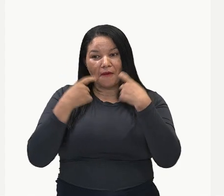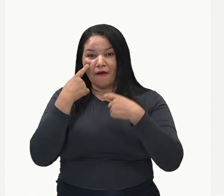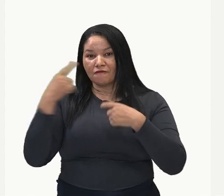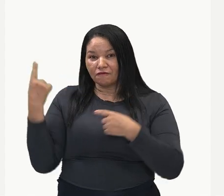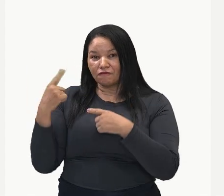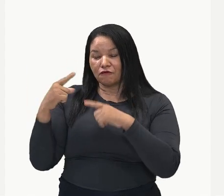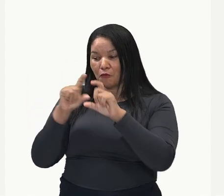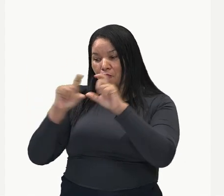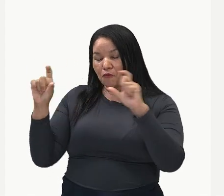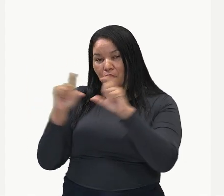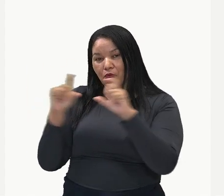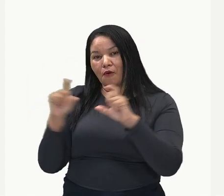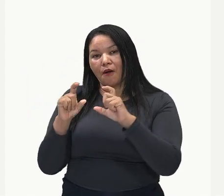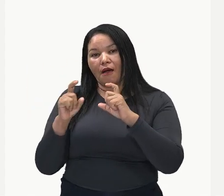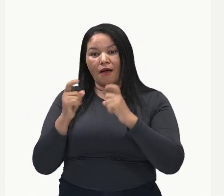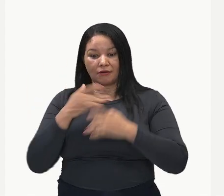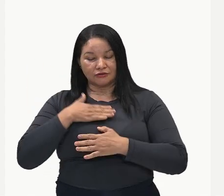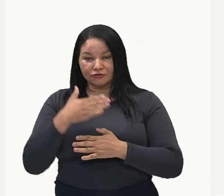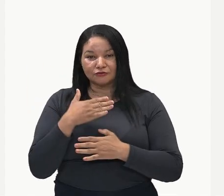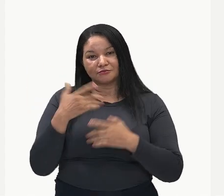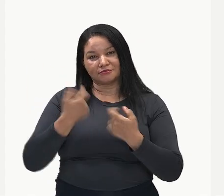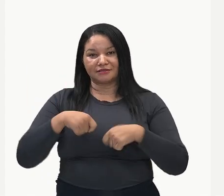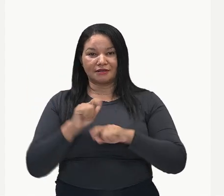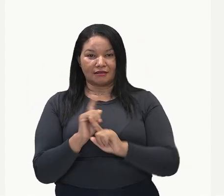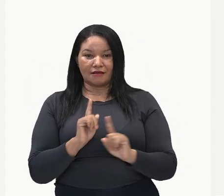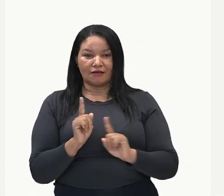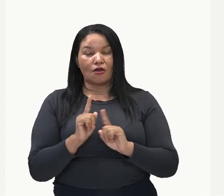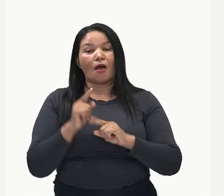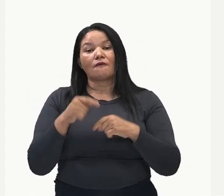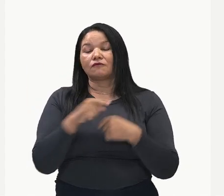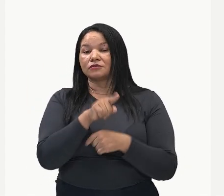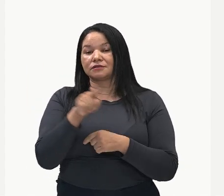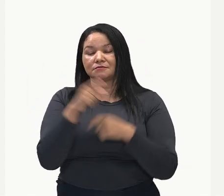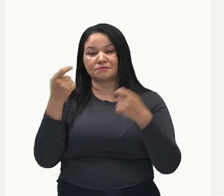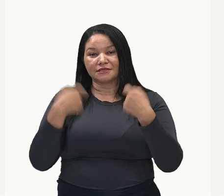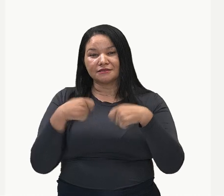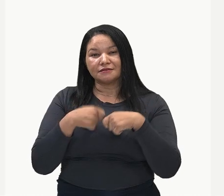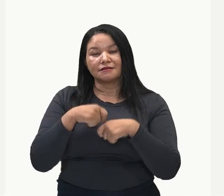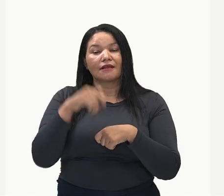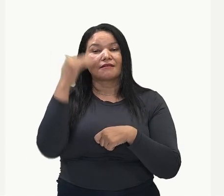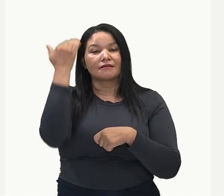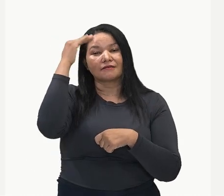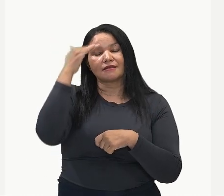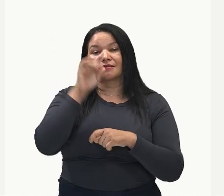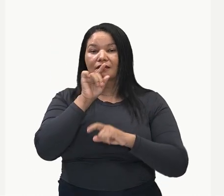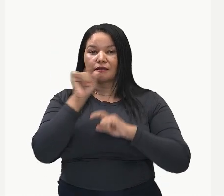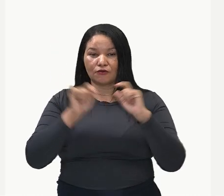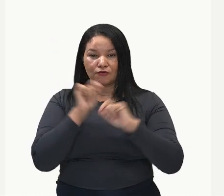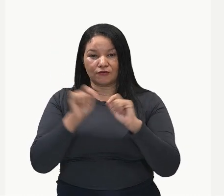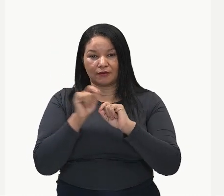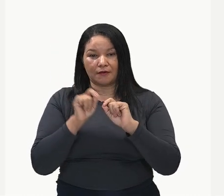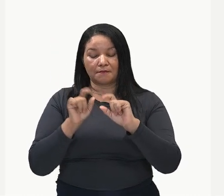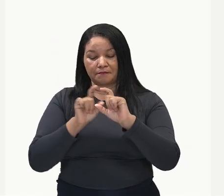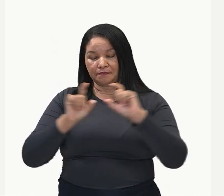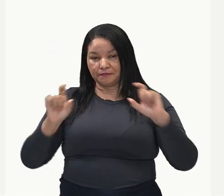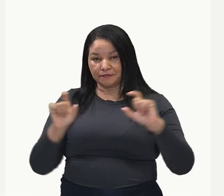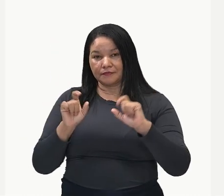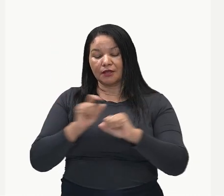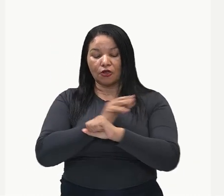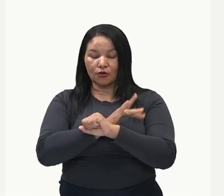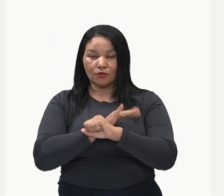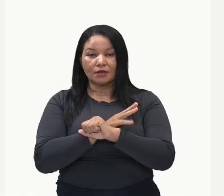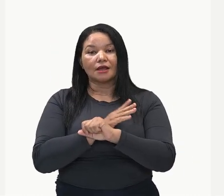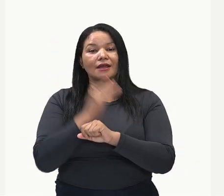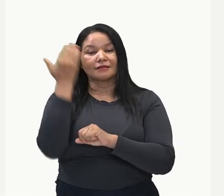de fórmula, não se assustem com isso. O que eu preciso que você compreenda aqui sobre os ácidos é que